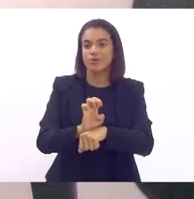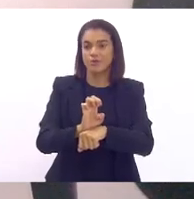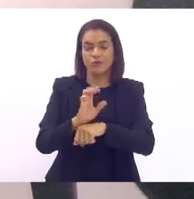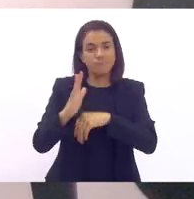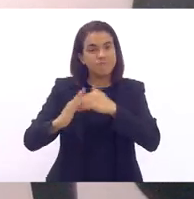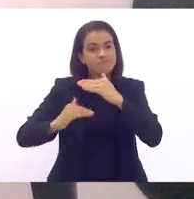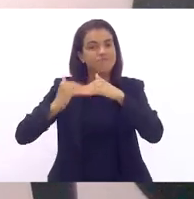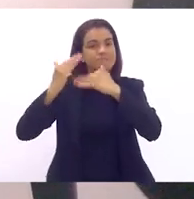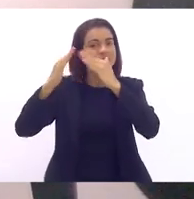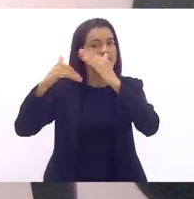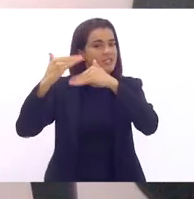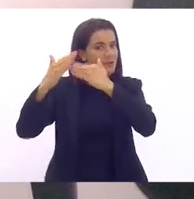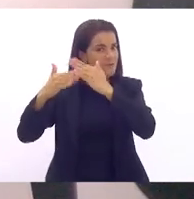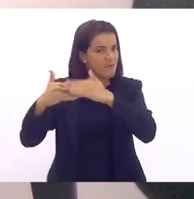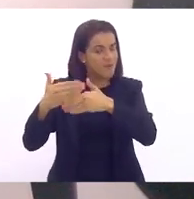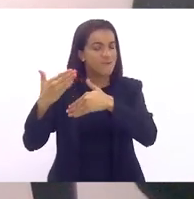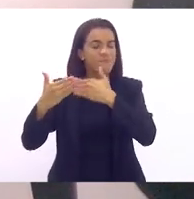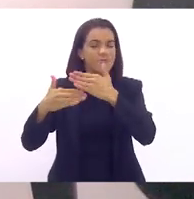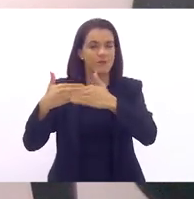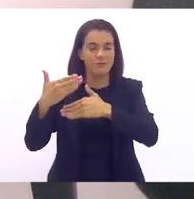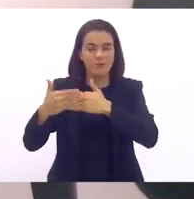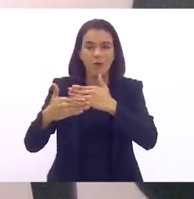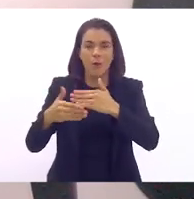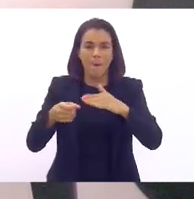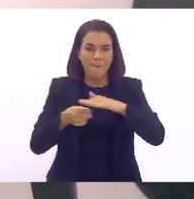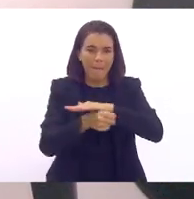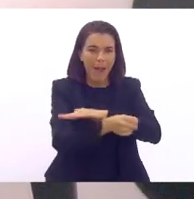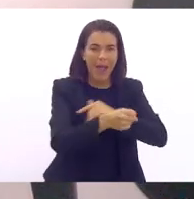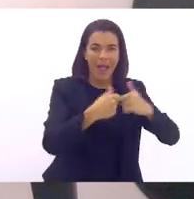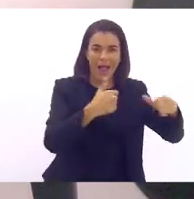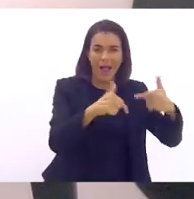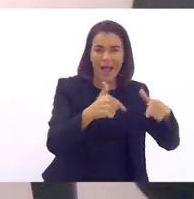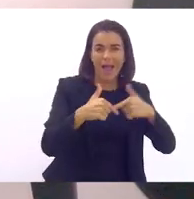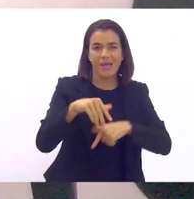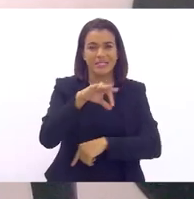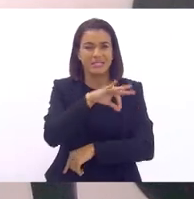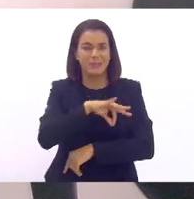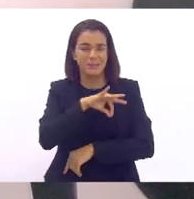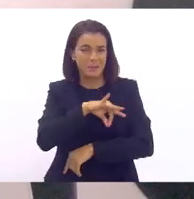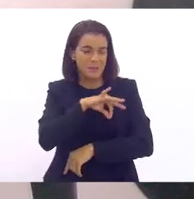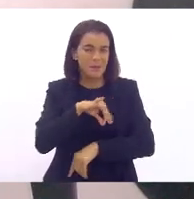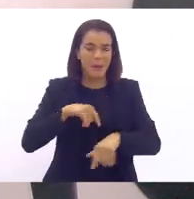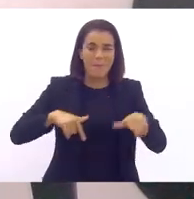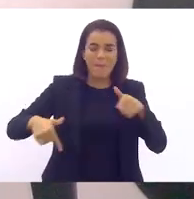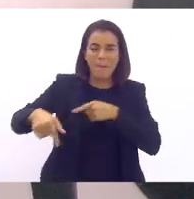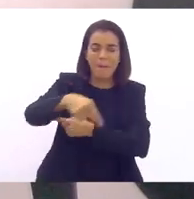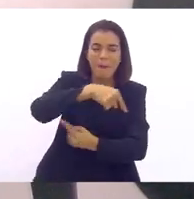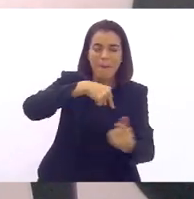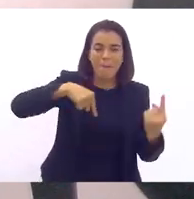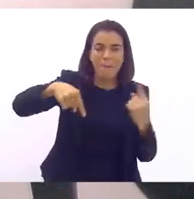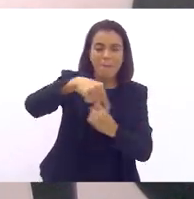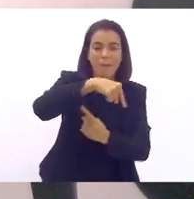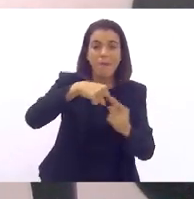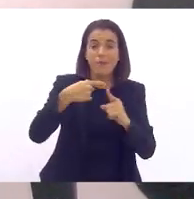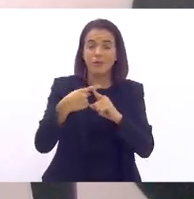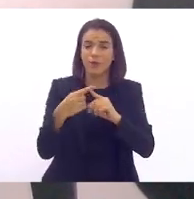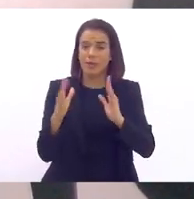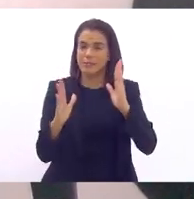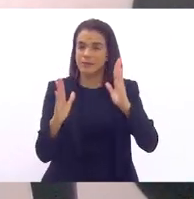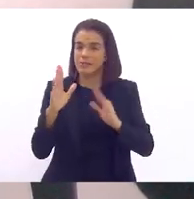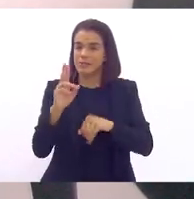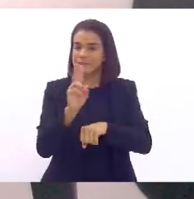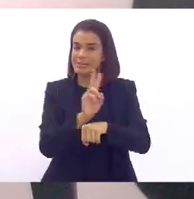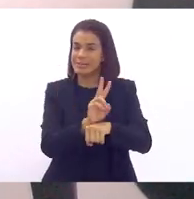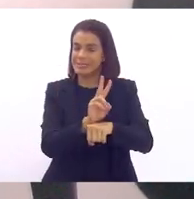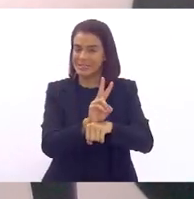desenvolvido em desenvolvido ento gerando emprego gerando renda porque a questão da segurança ela passa